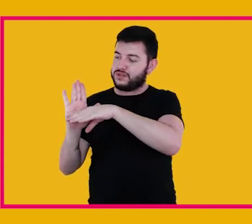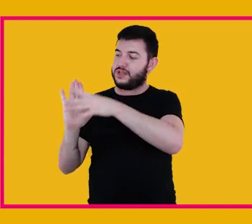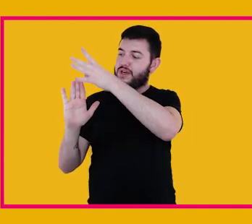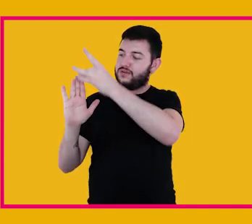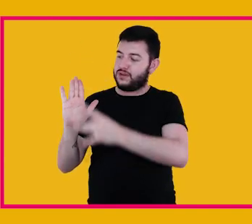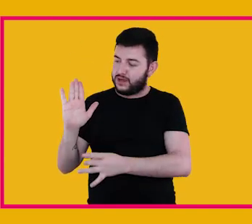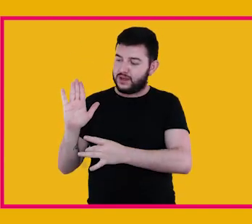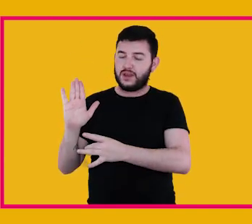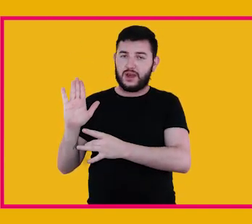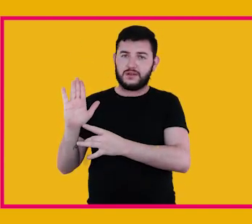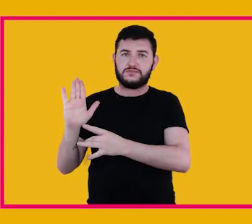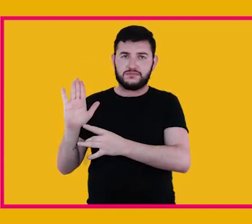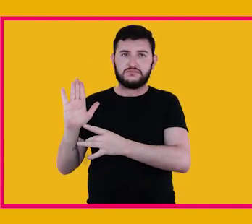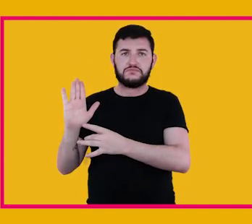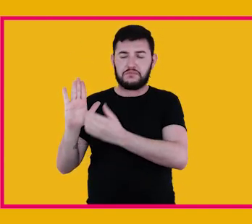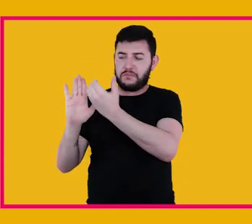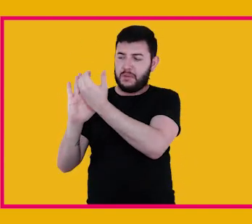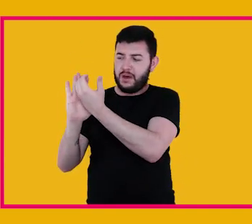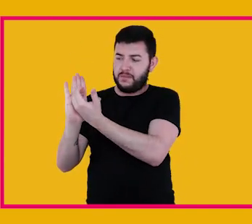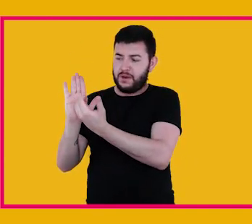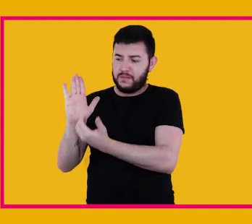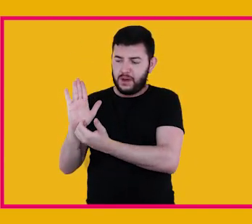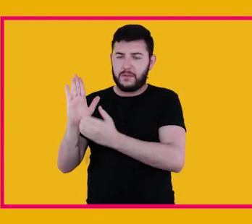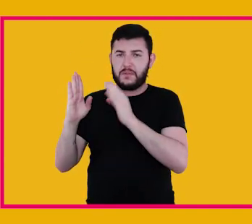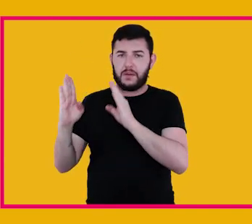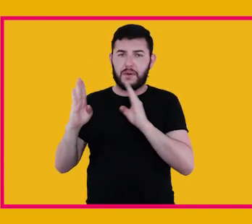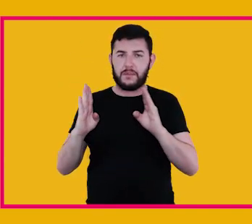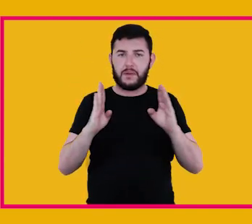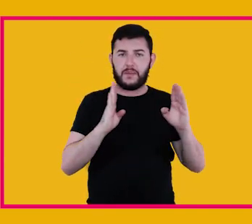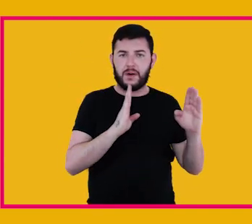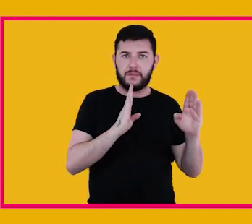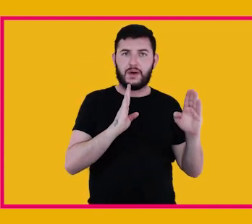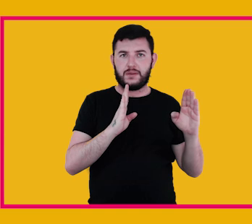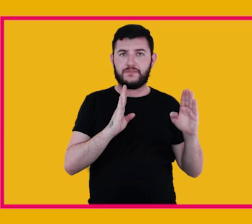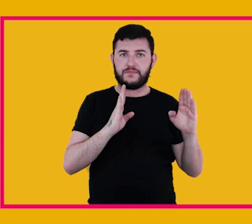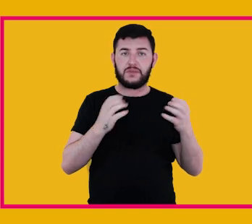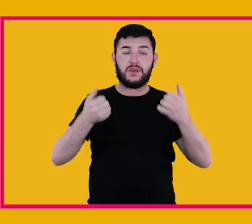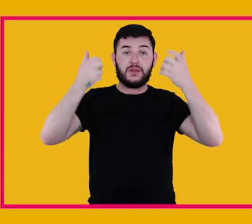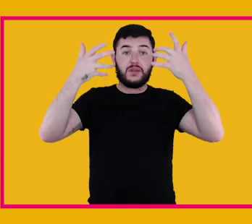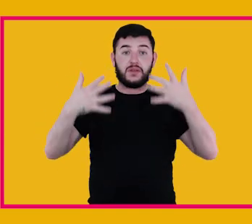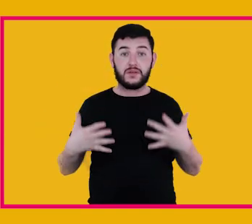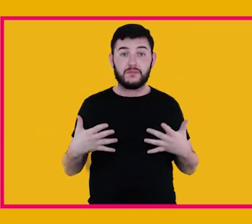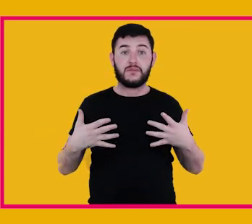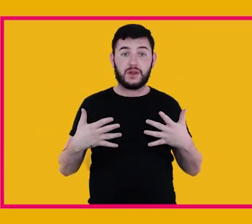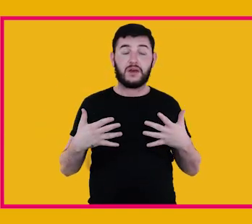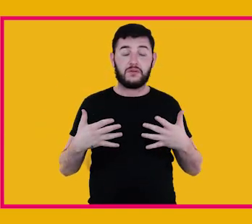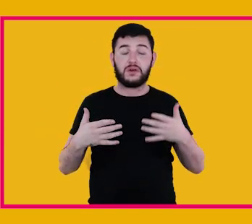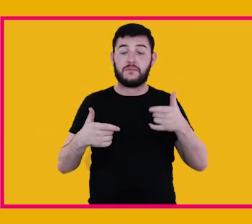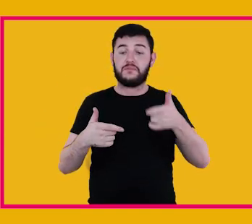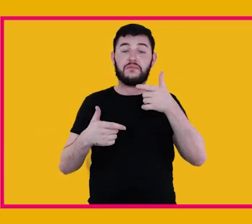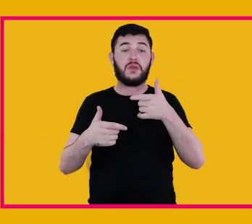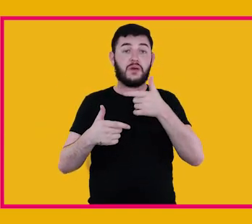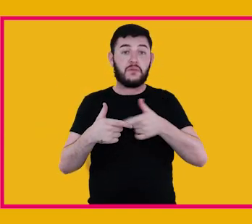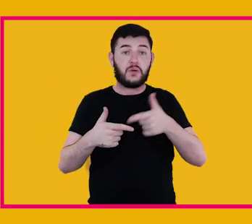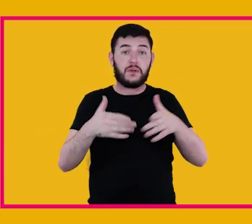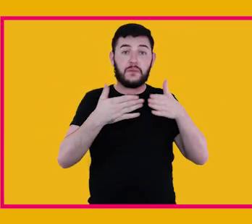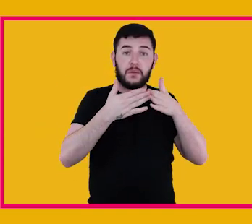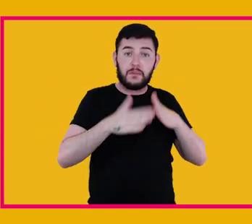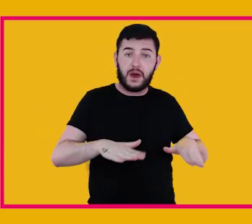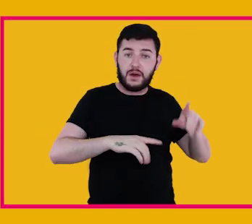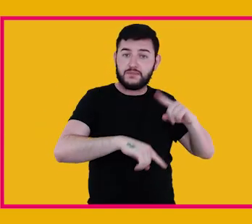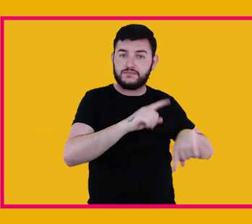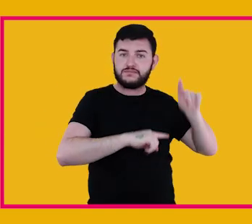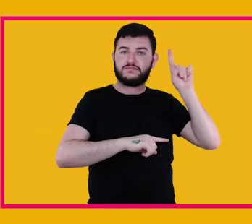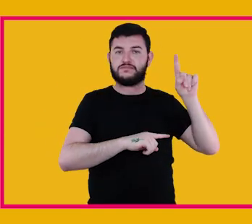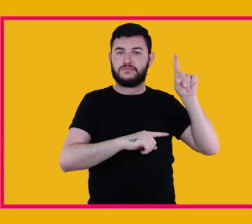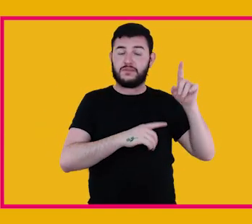de referências do Céu da Cultura e falar um pouco das soluções construtivas que foram adotadas e, por fim, demonstrar as potencialidades de conexão